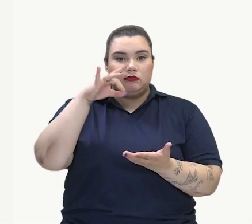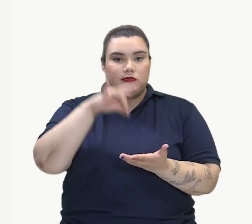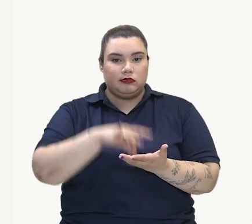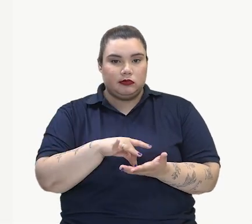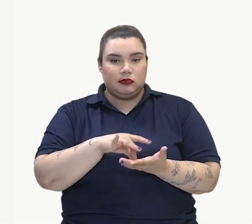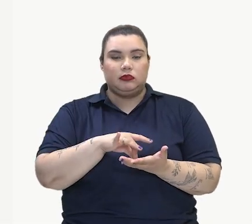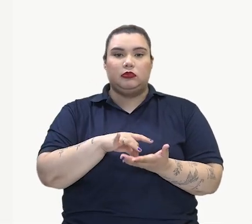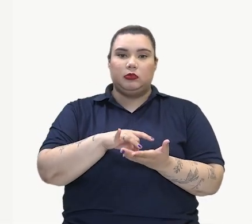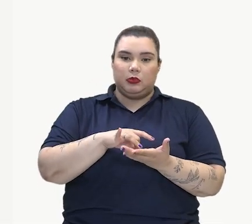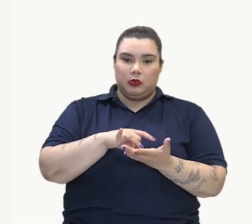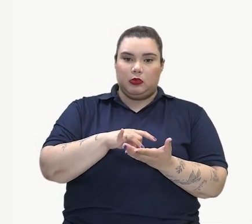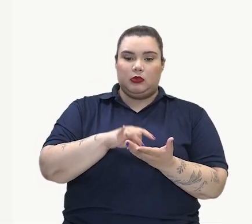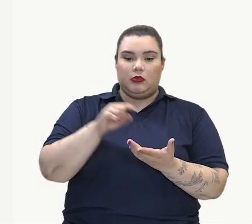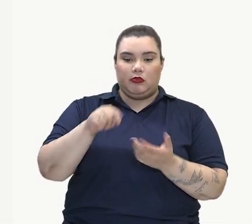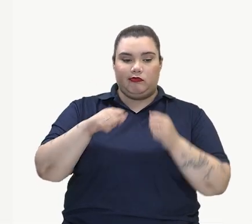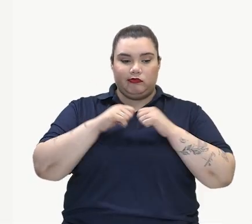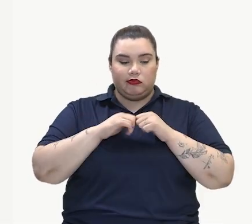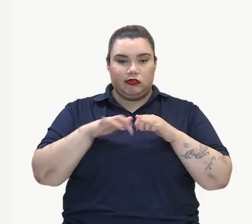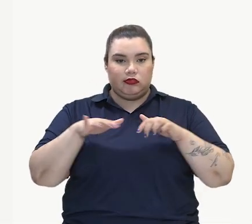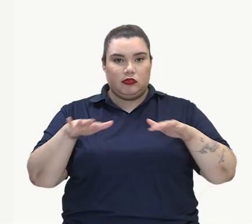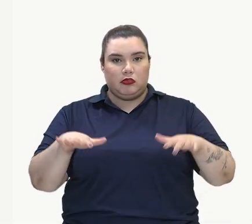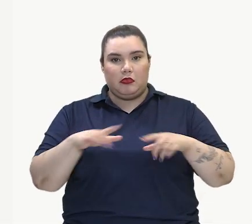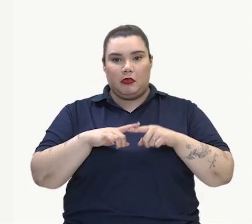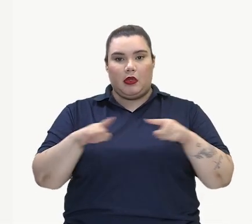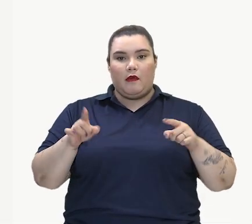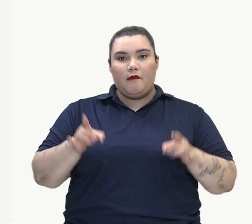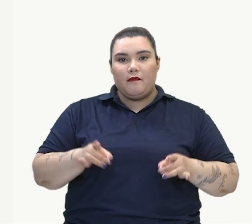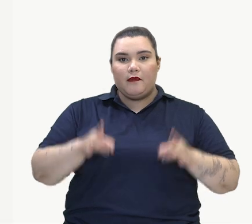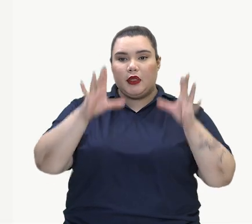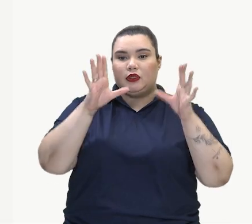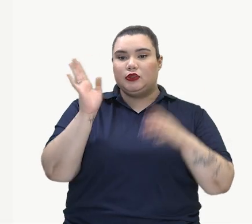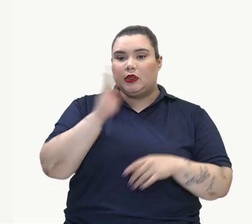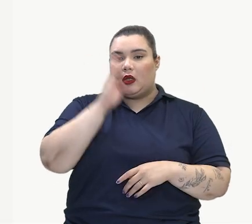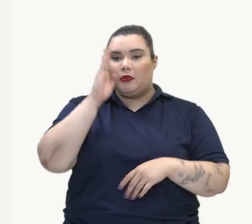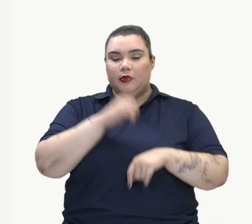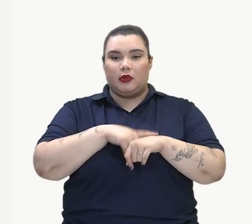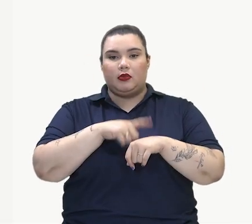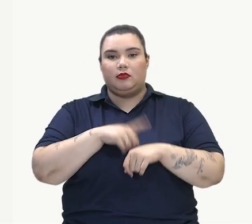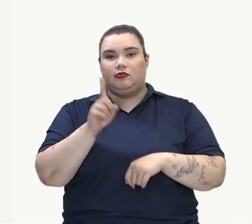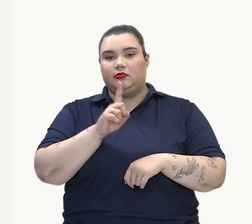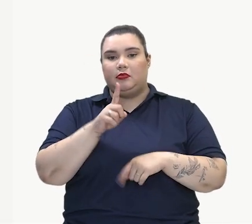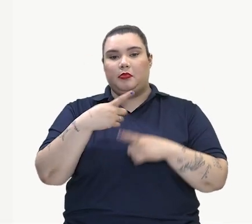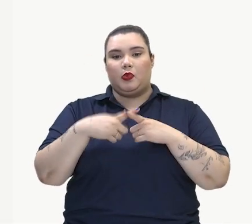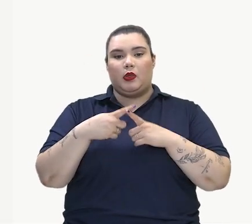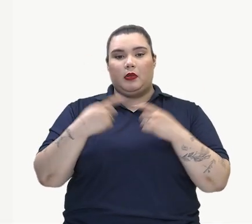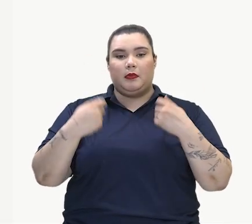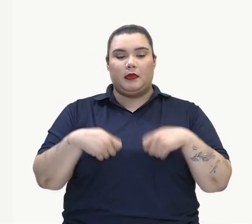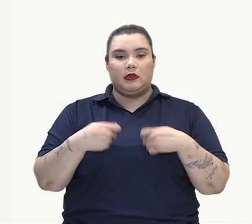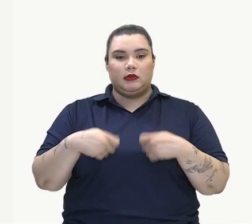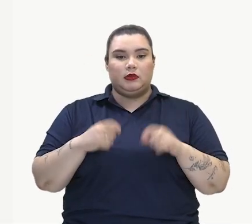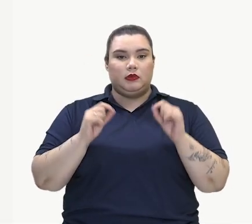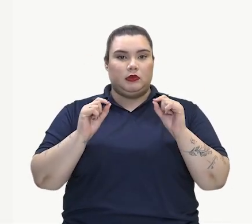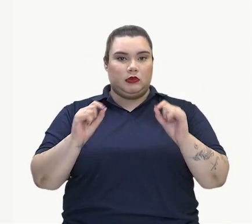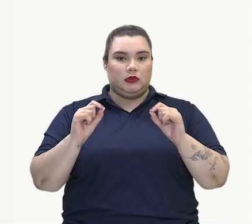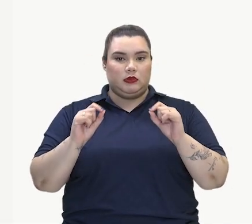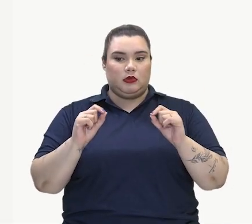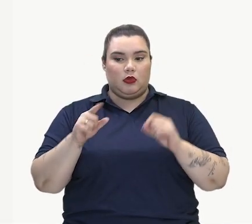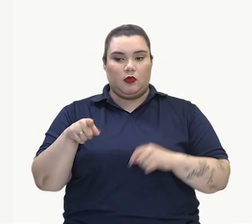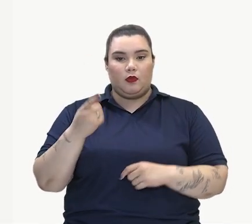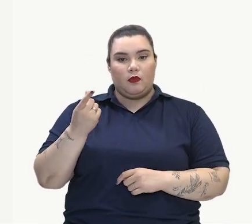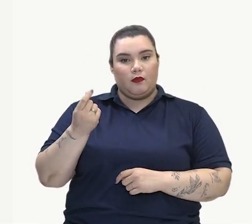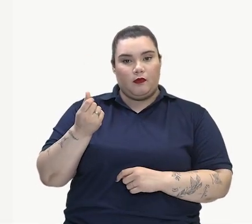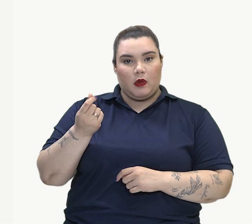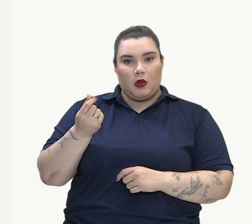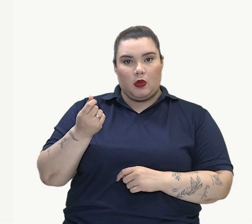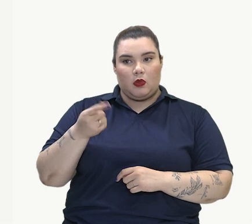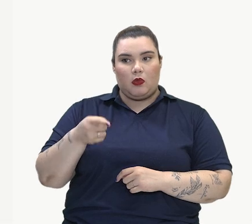essa devastação, ela não vai ser logo vendida, porque eles precisam especular, eles precisam fazer com que o valor dessa terra